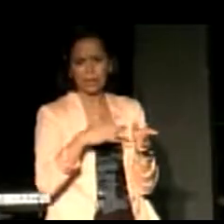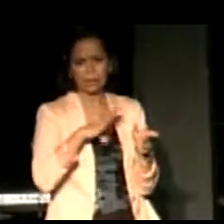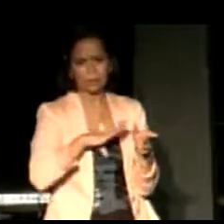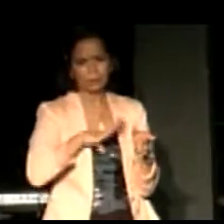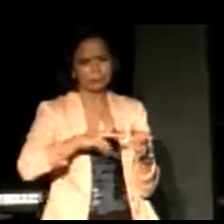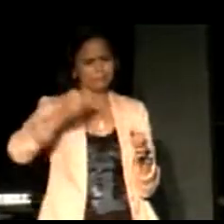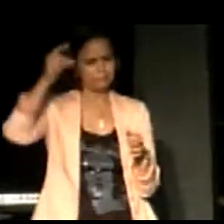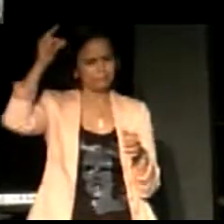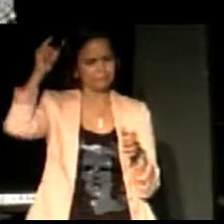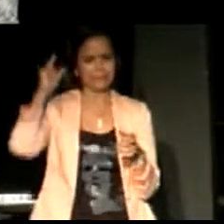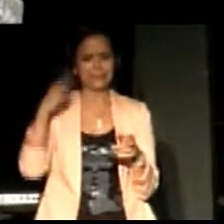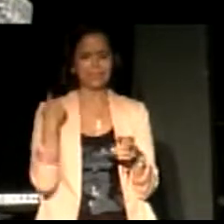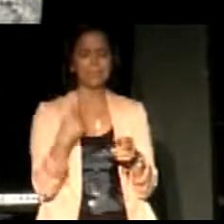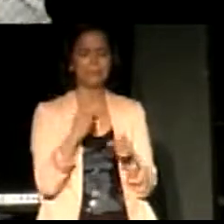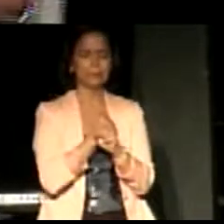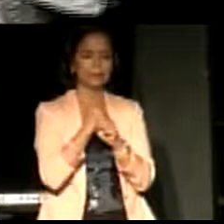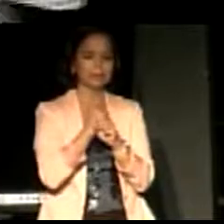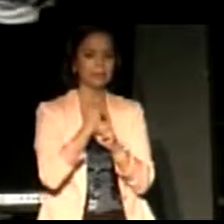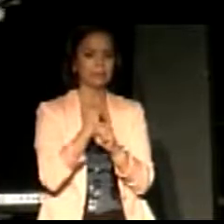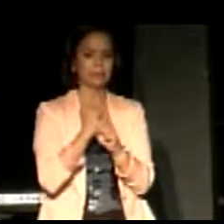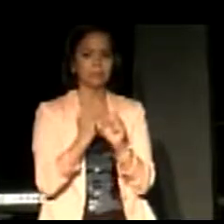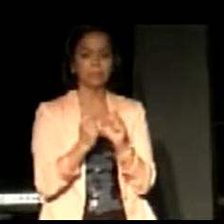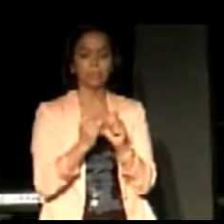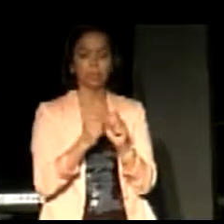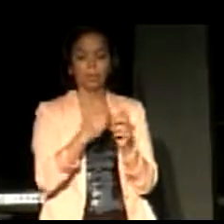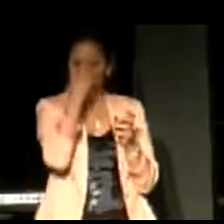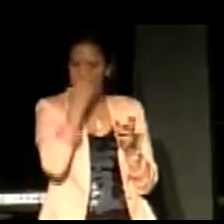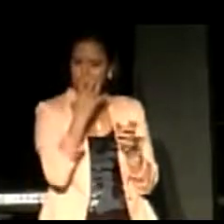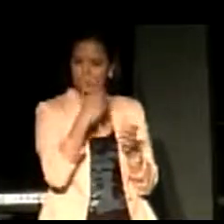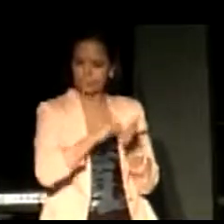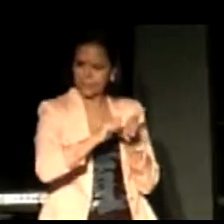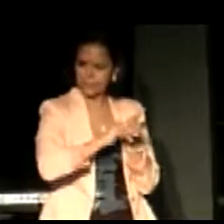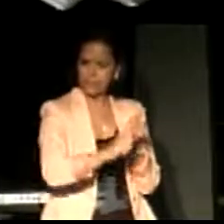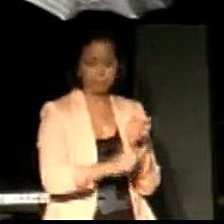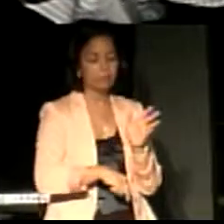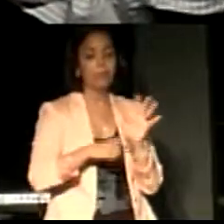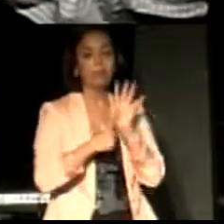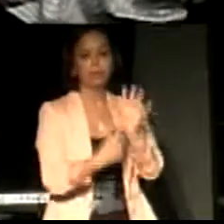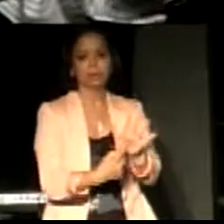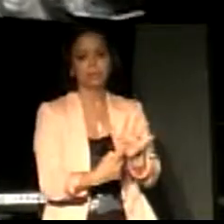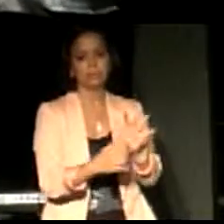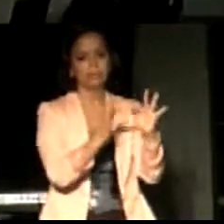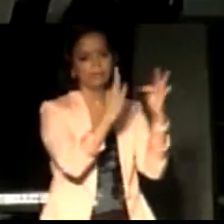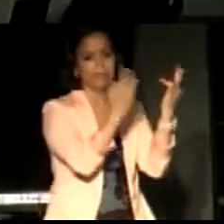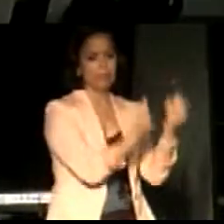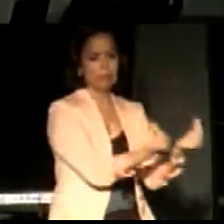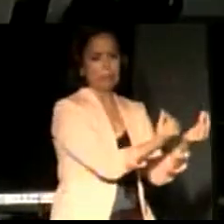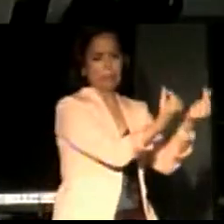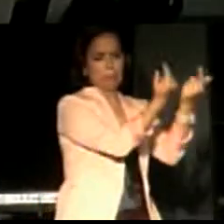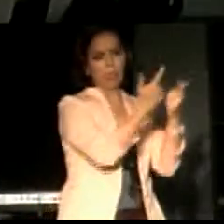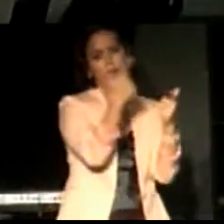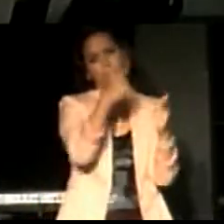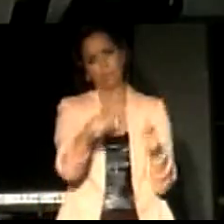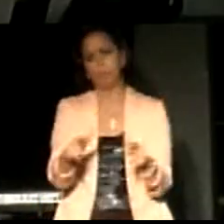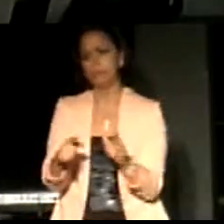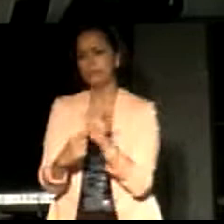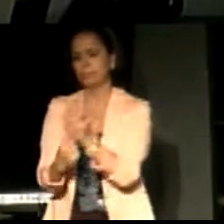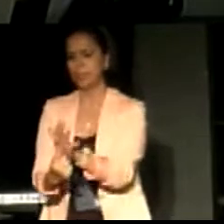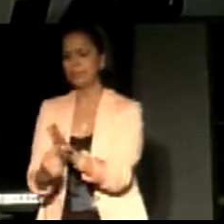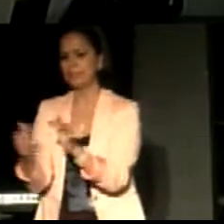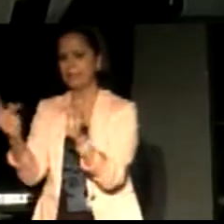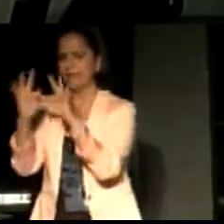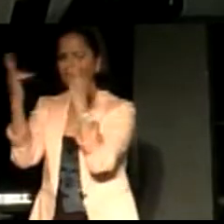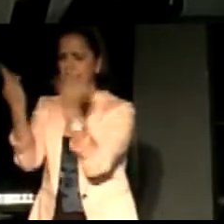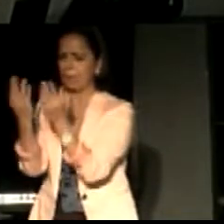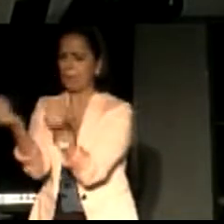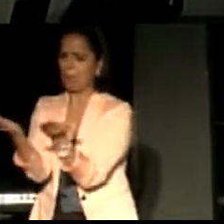da época, mostrando duas famílias, uma muito rica e outra muito pobre.